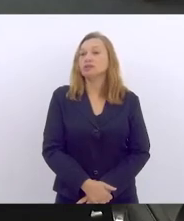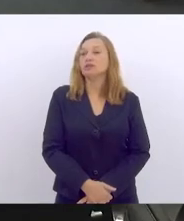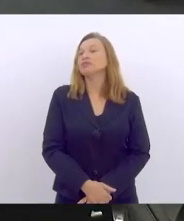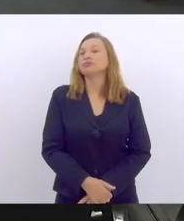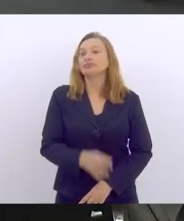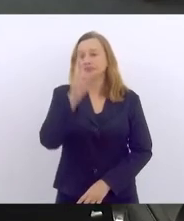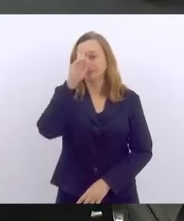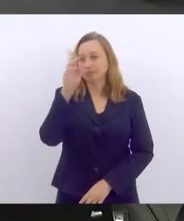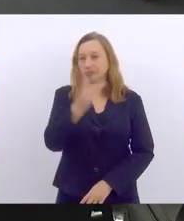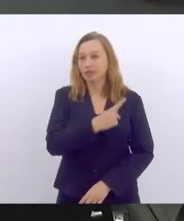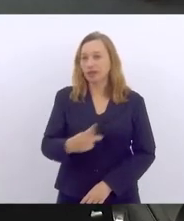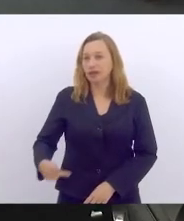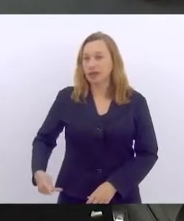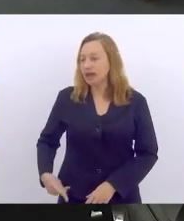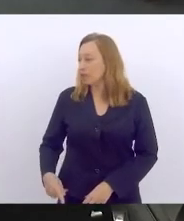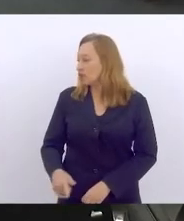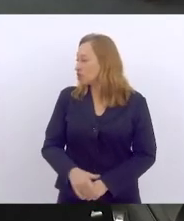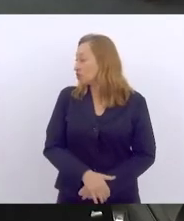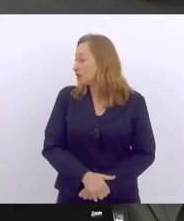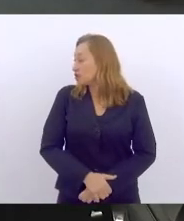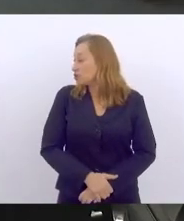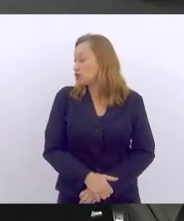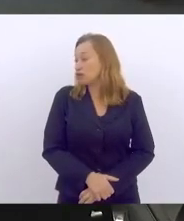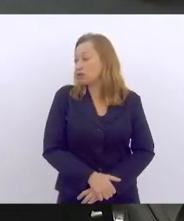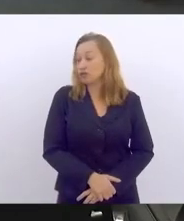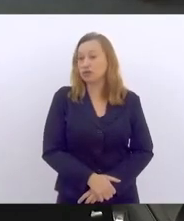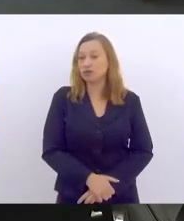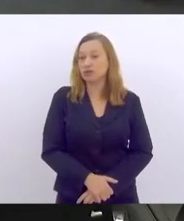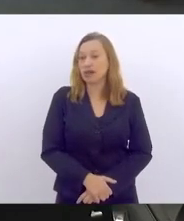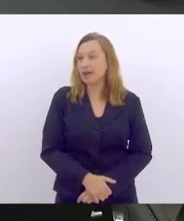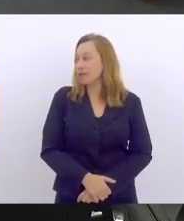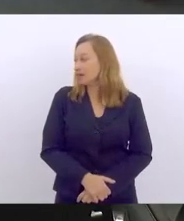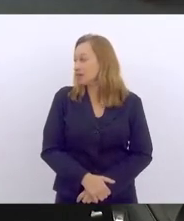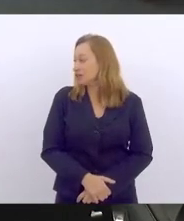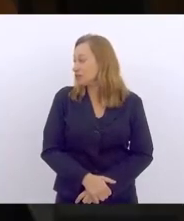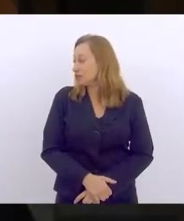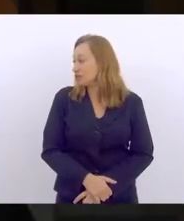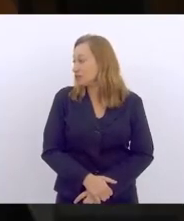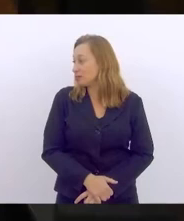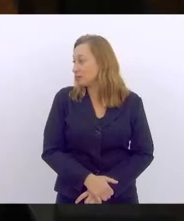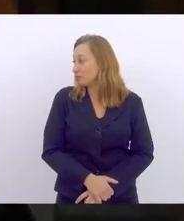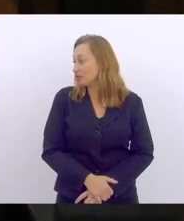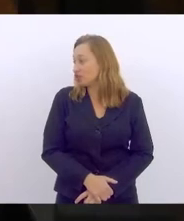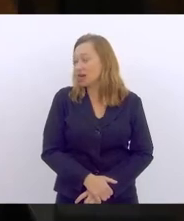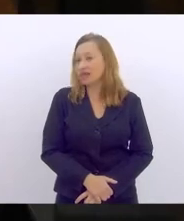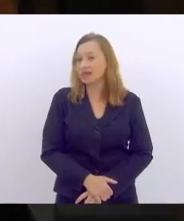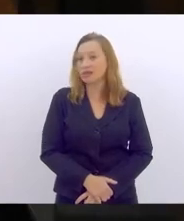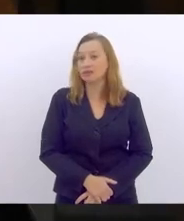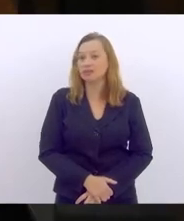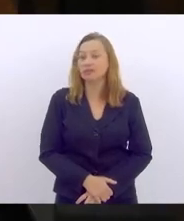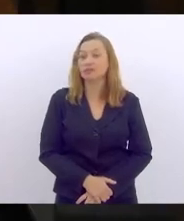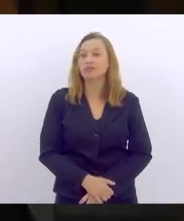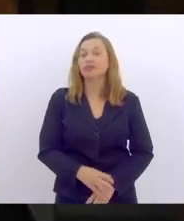Senhora Presidente, do expediente final, deputada Tia Ju,